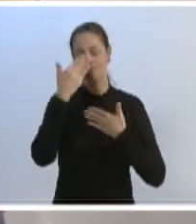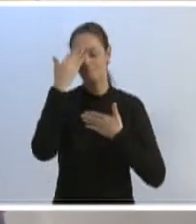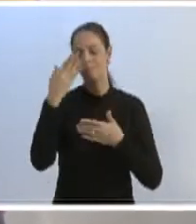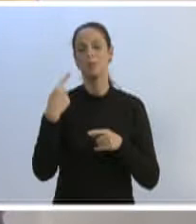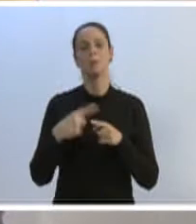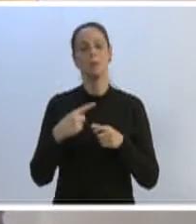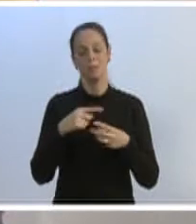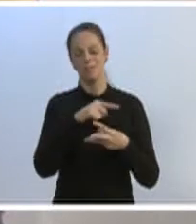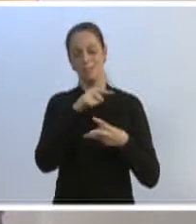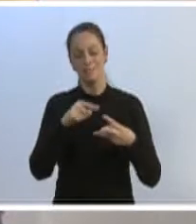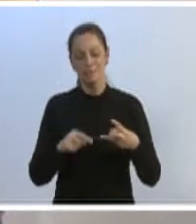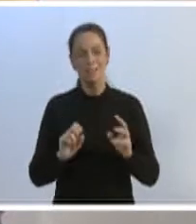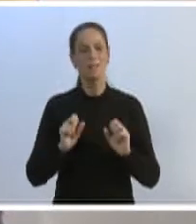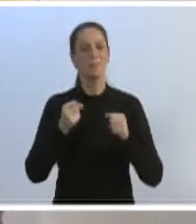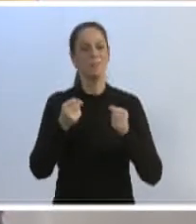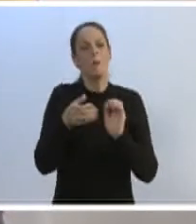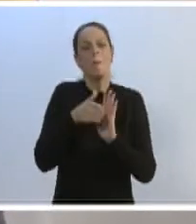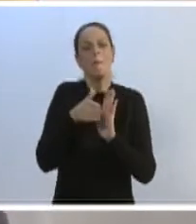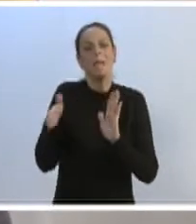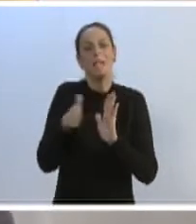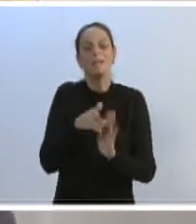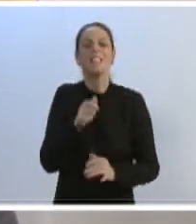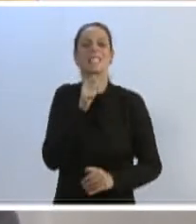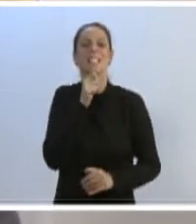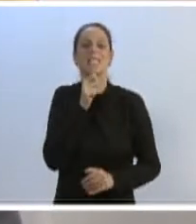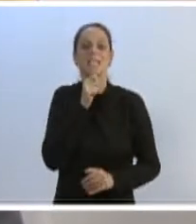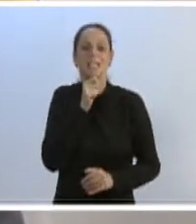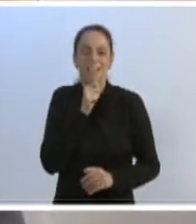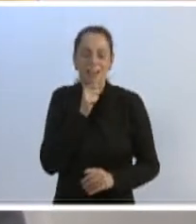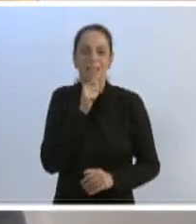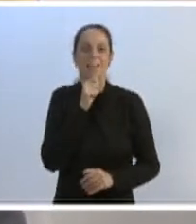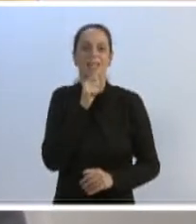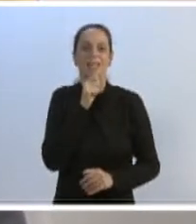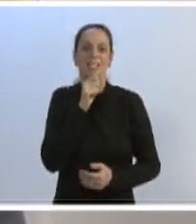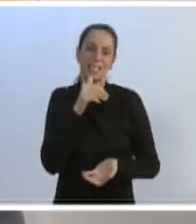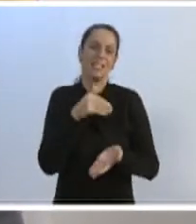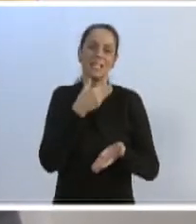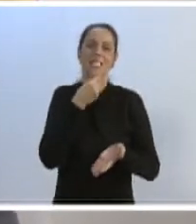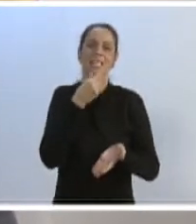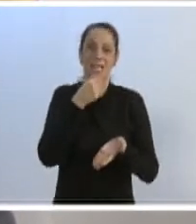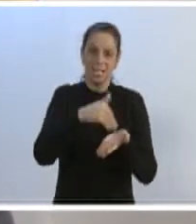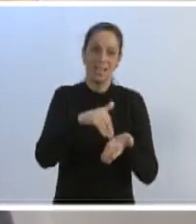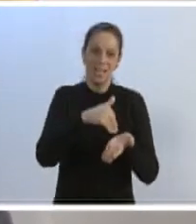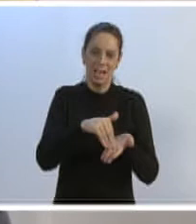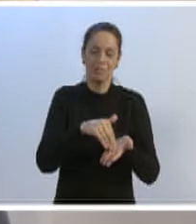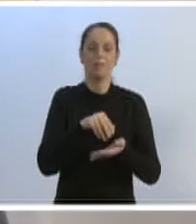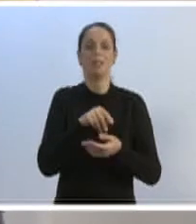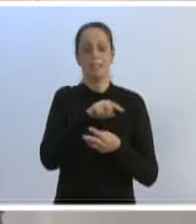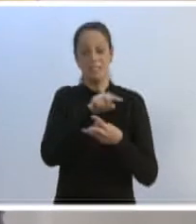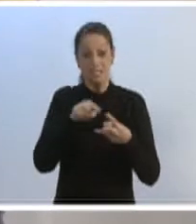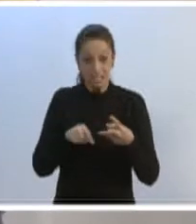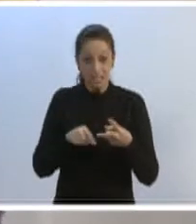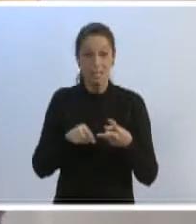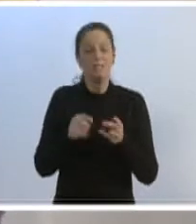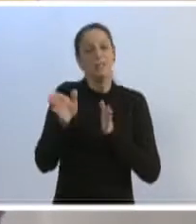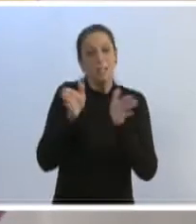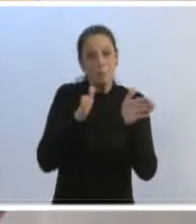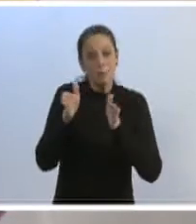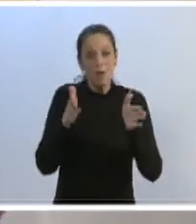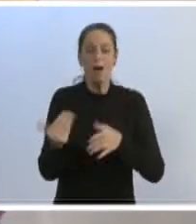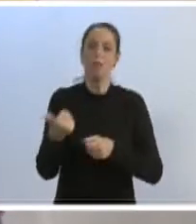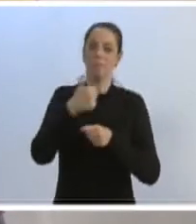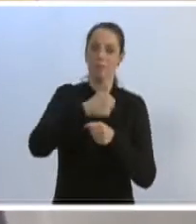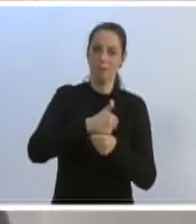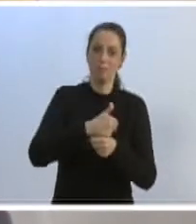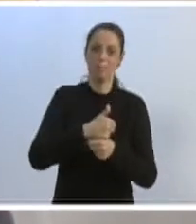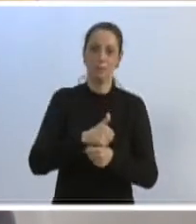esforço neste período. Da mesma forma como o vereador Silvio destacou, eu gostaria